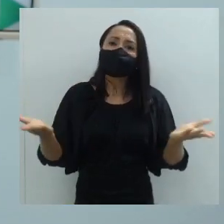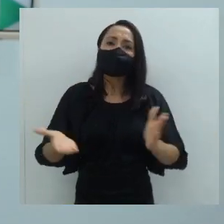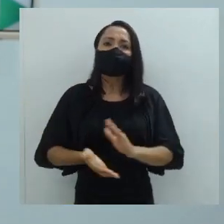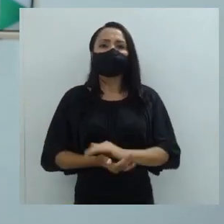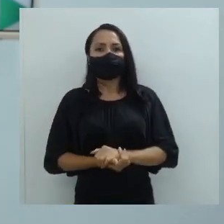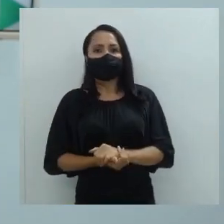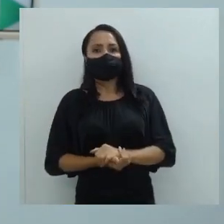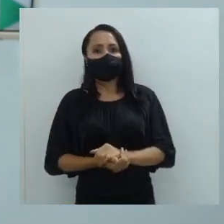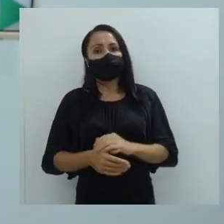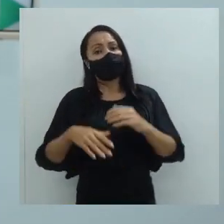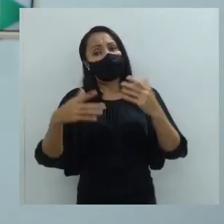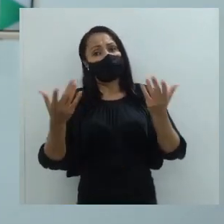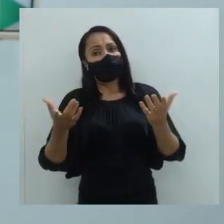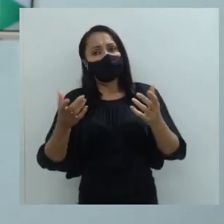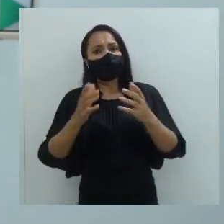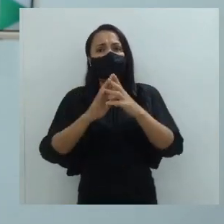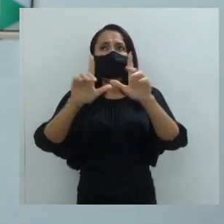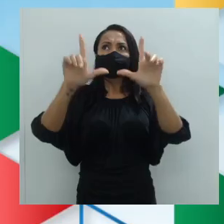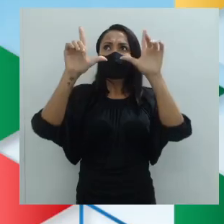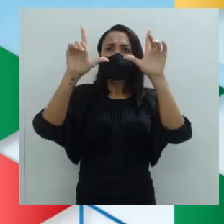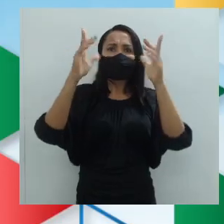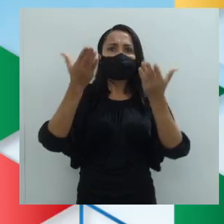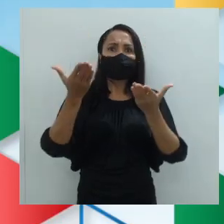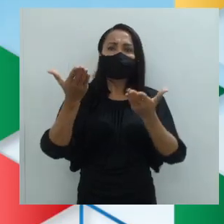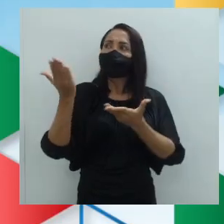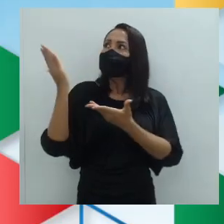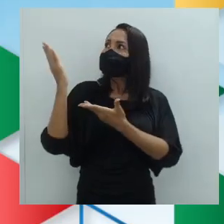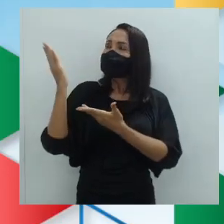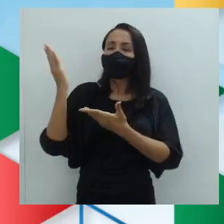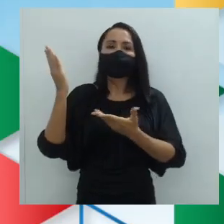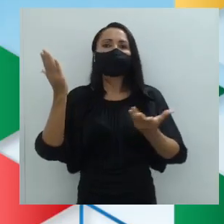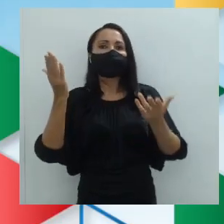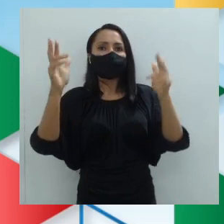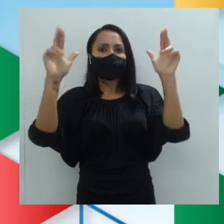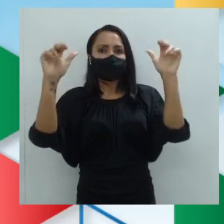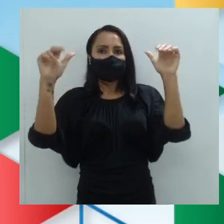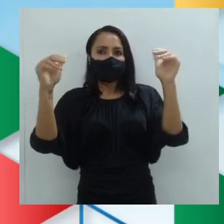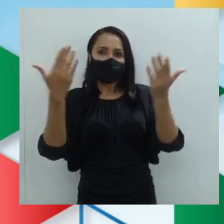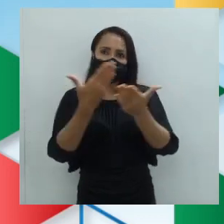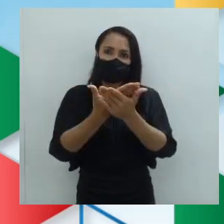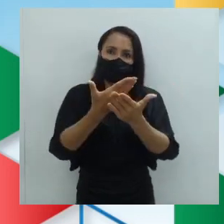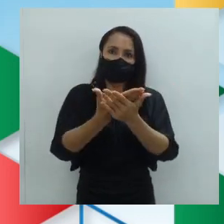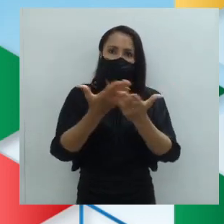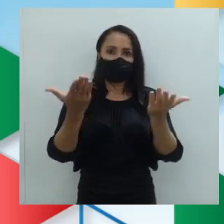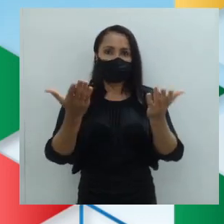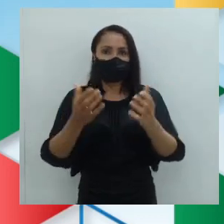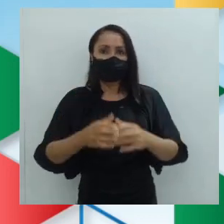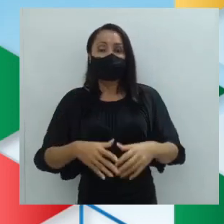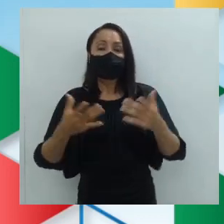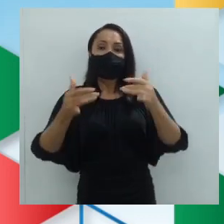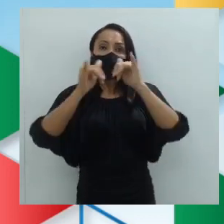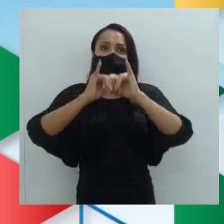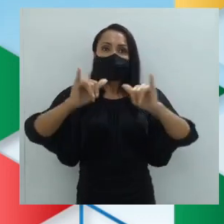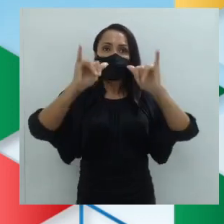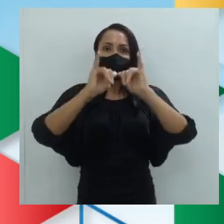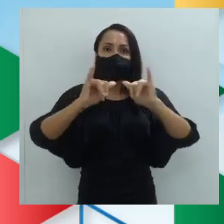hoje? Como há na tela, nós temos aqui o tema da nossa aula: